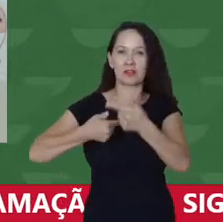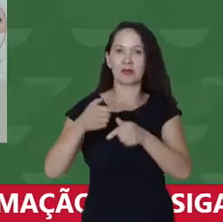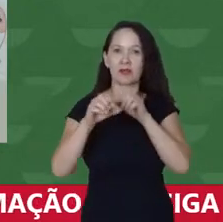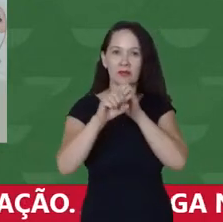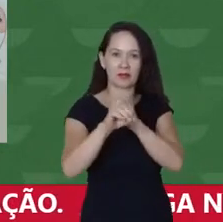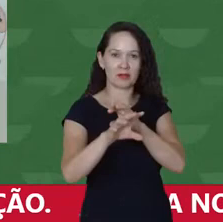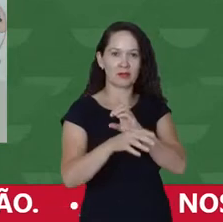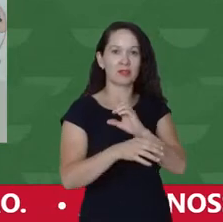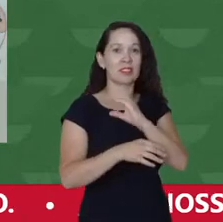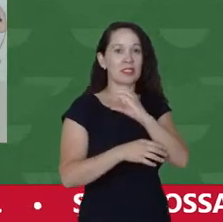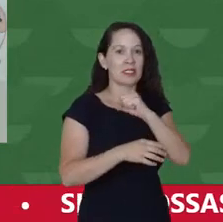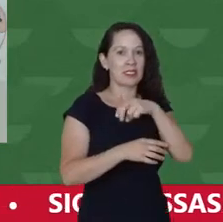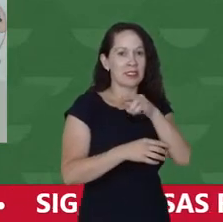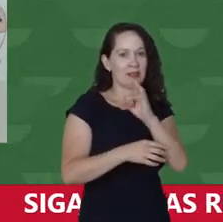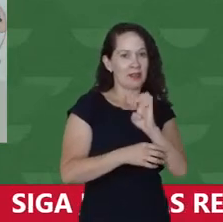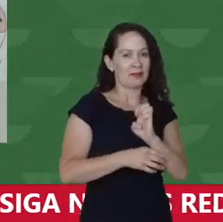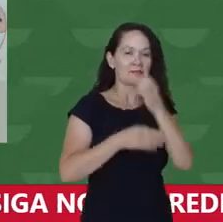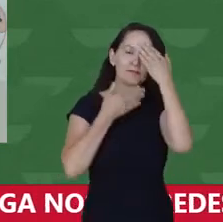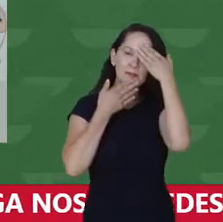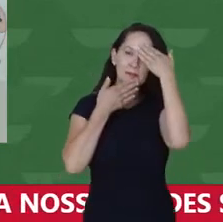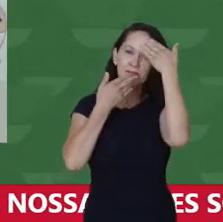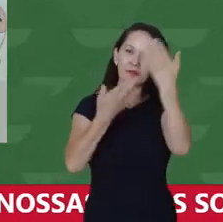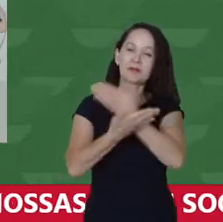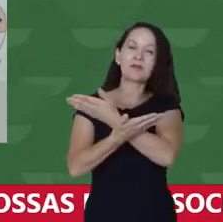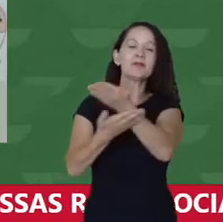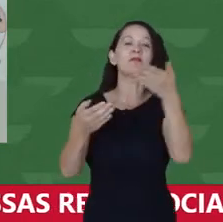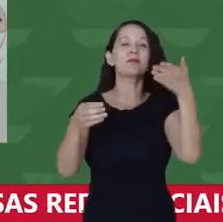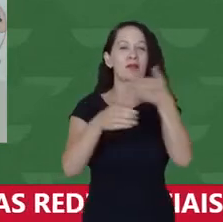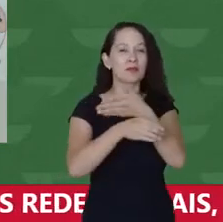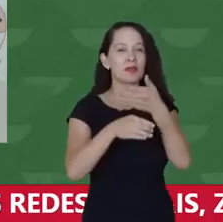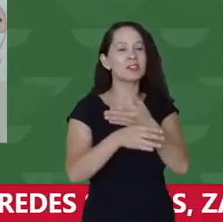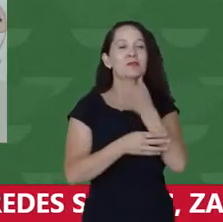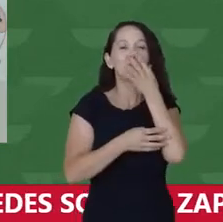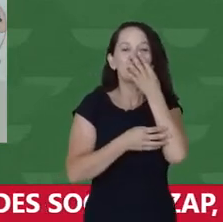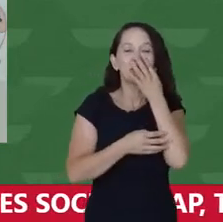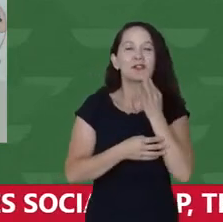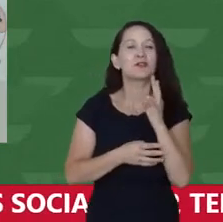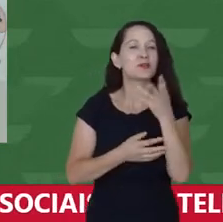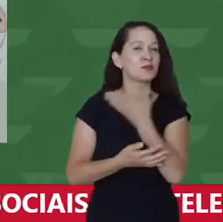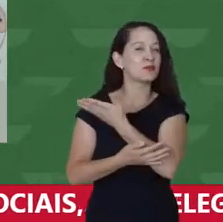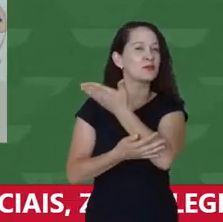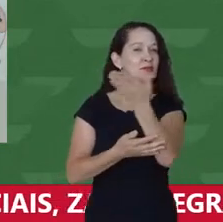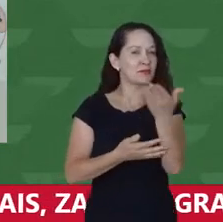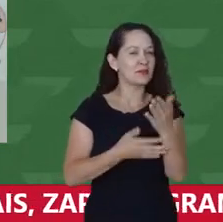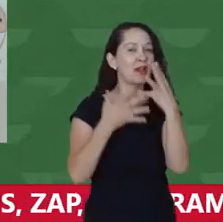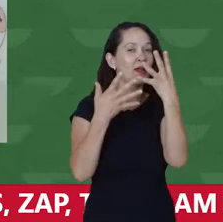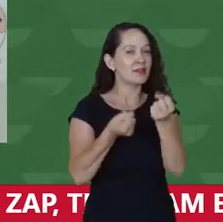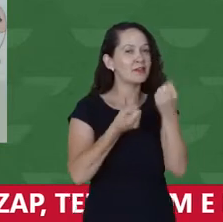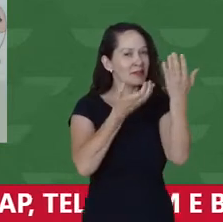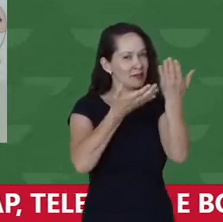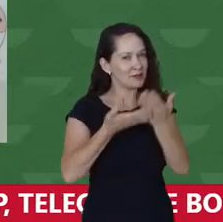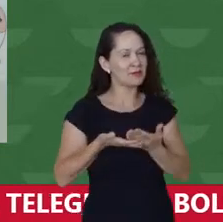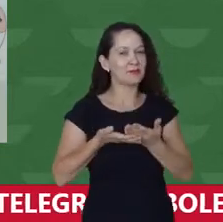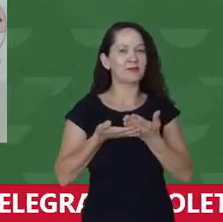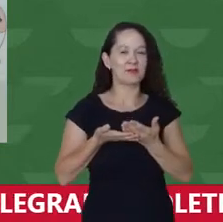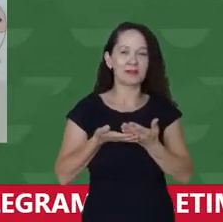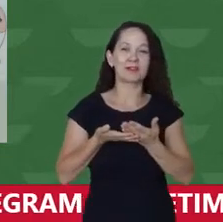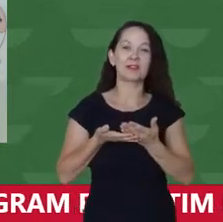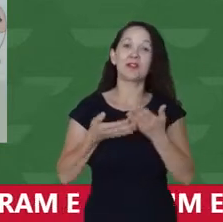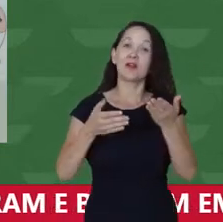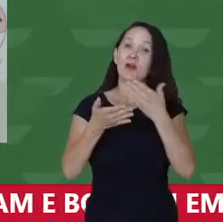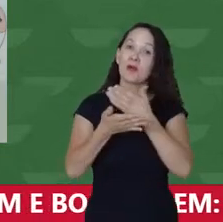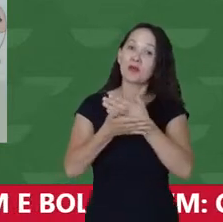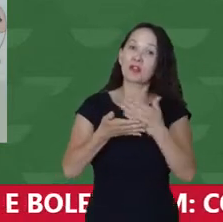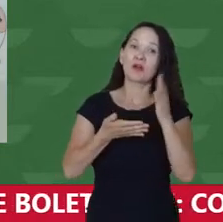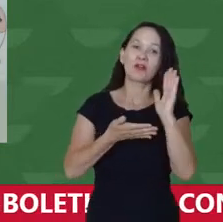Educação, a CNTE. Então, muito obrigado a participação, a presença de todos vocês em terem aceito o convite. E de cara eu vou passar para o nosso